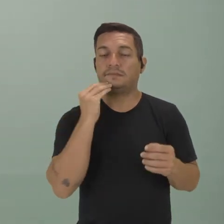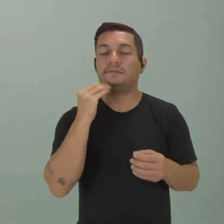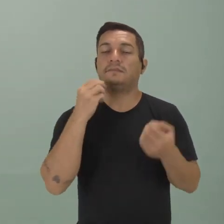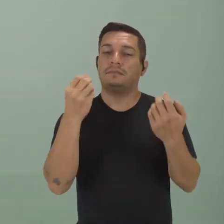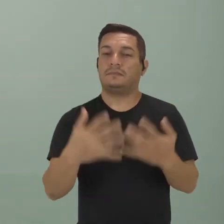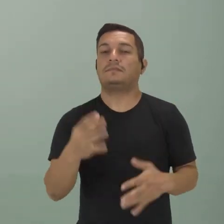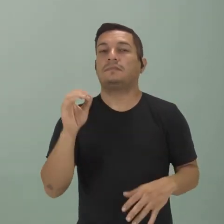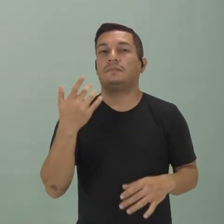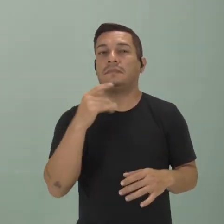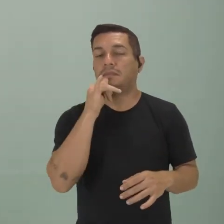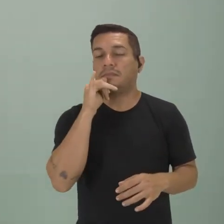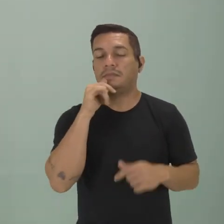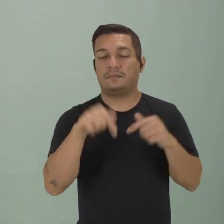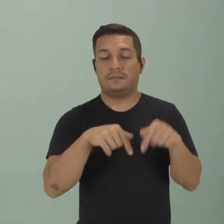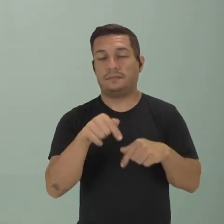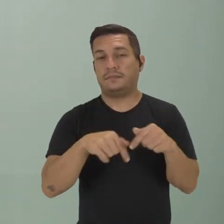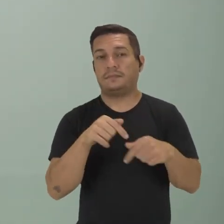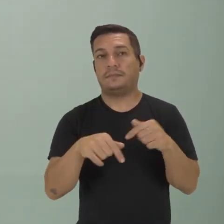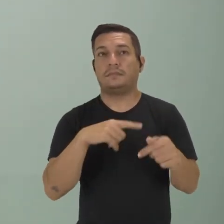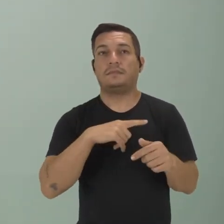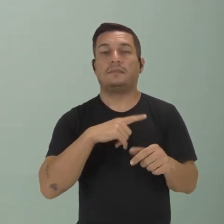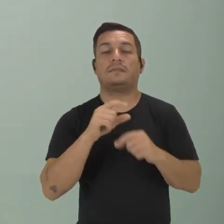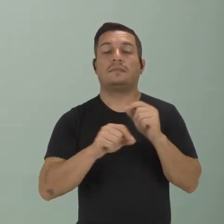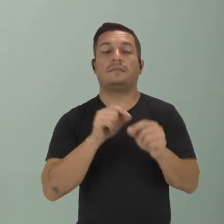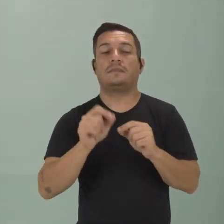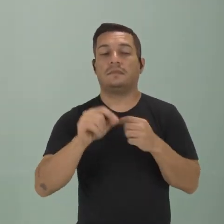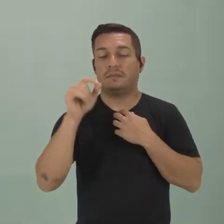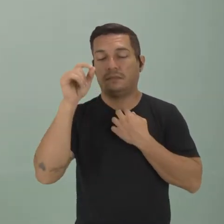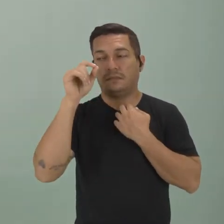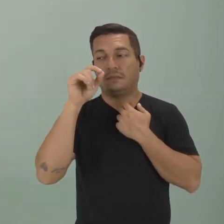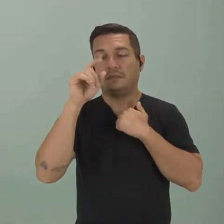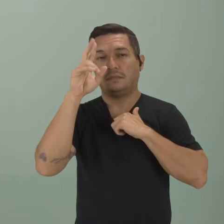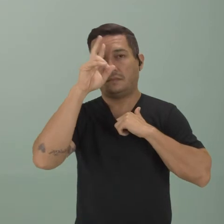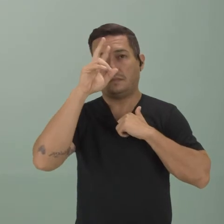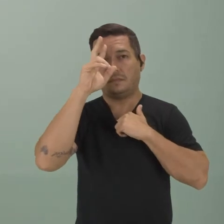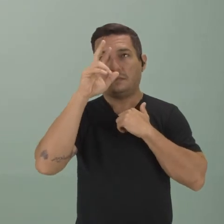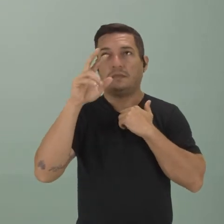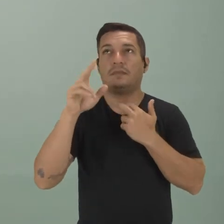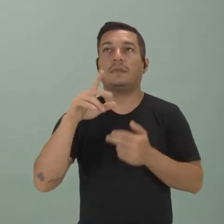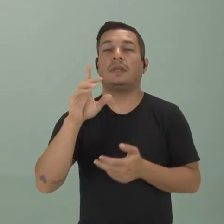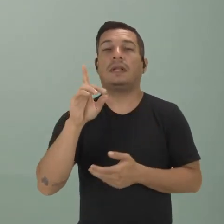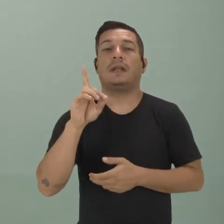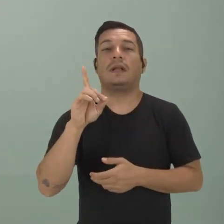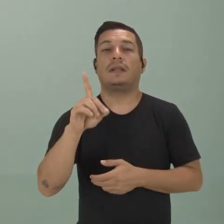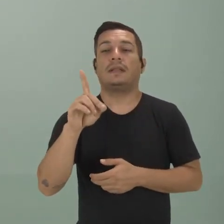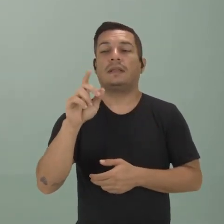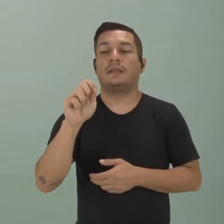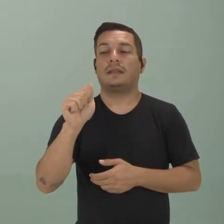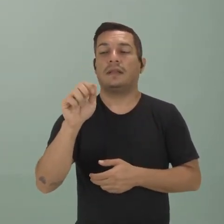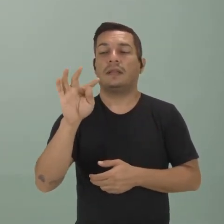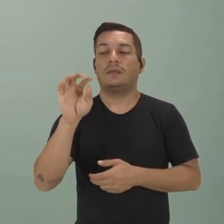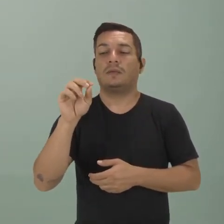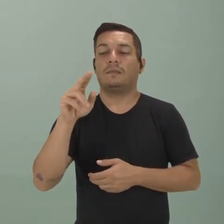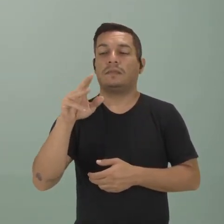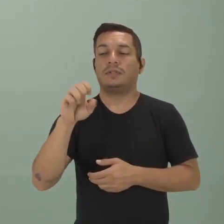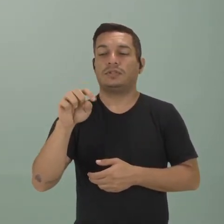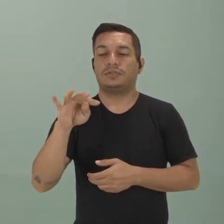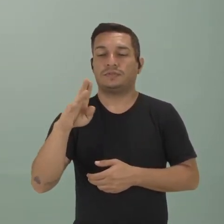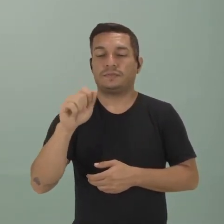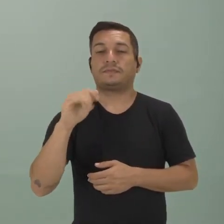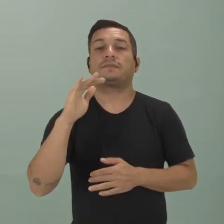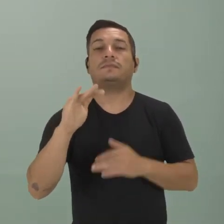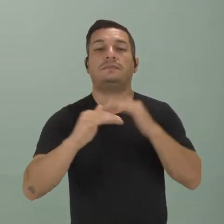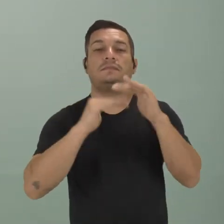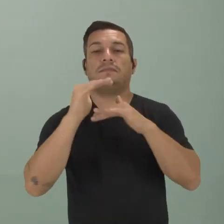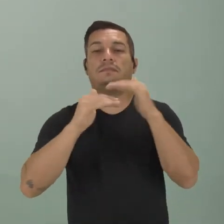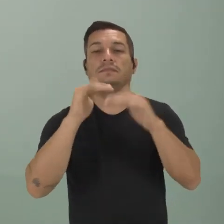explicar o fato. Quando a gente fala em química, por exemplo, nós temos a teoria da atomística. E o que é a teoria da atomística?